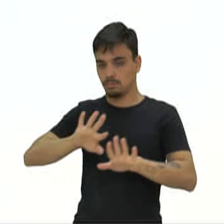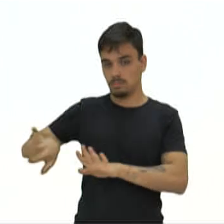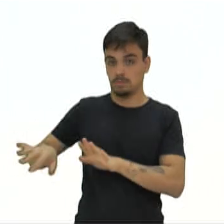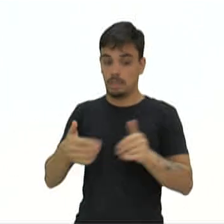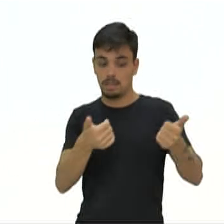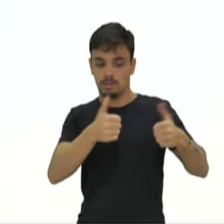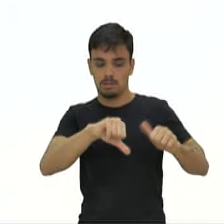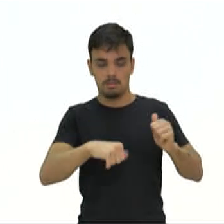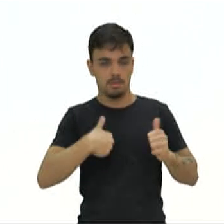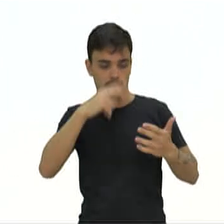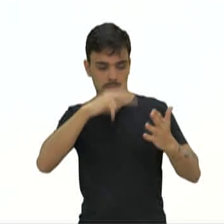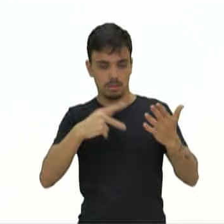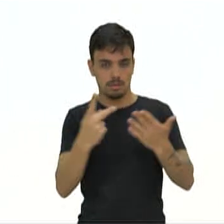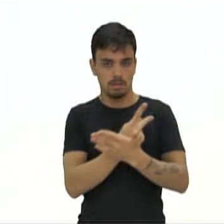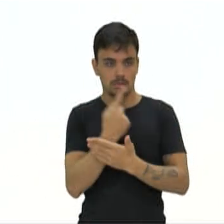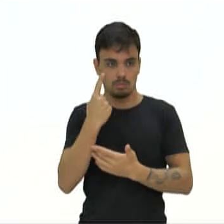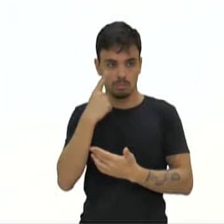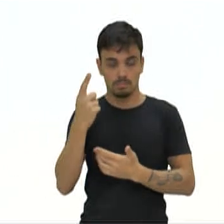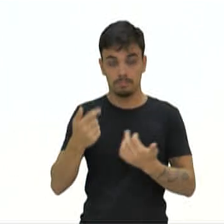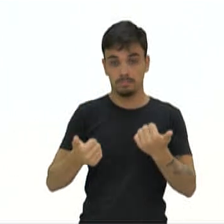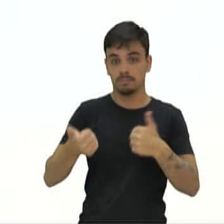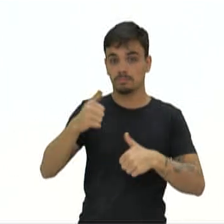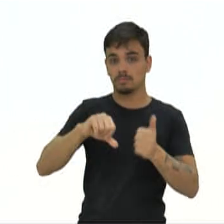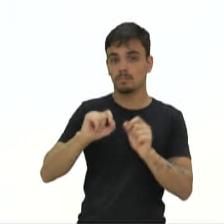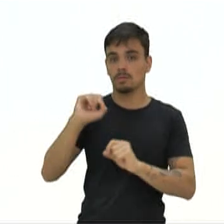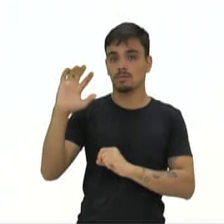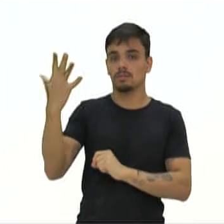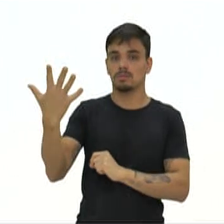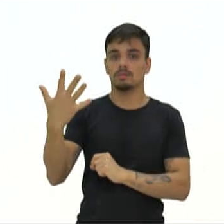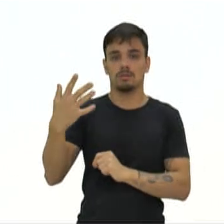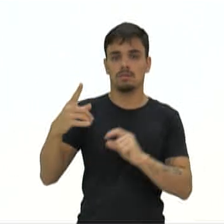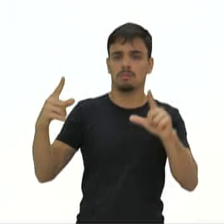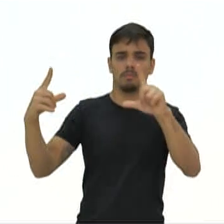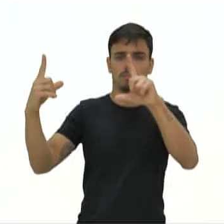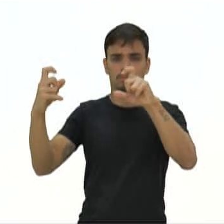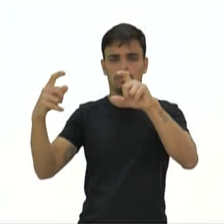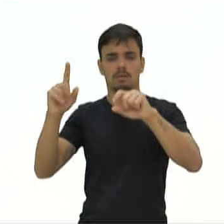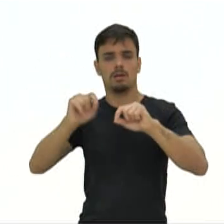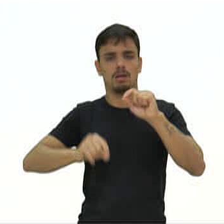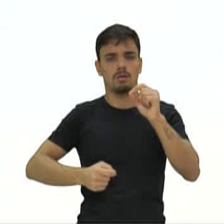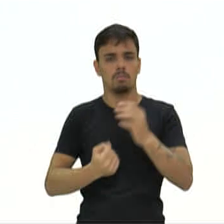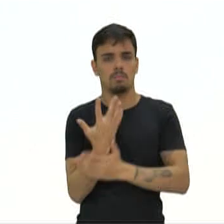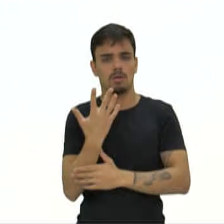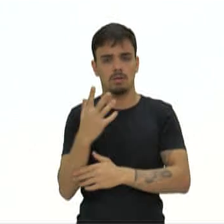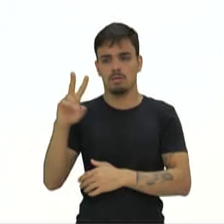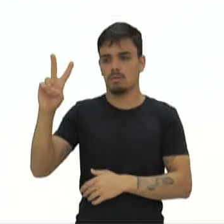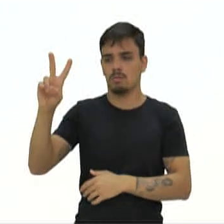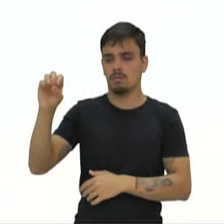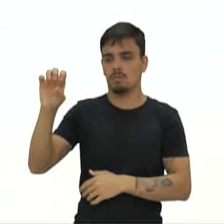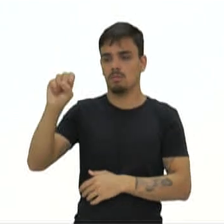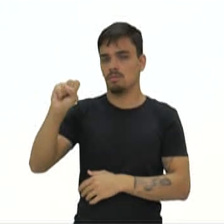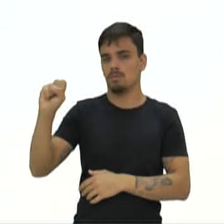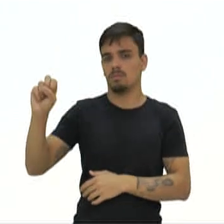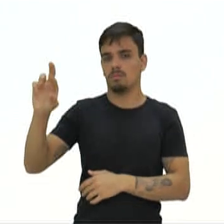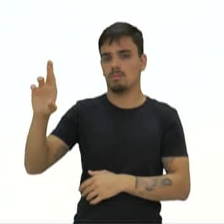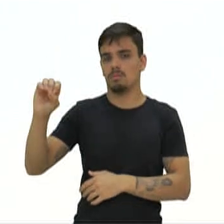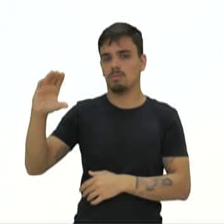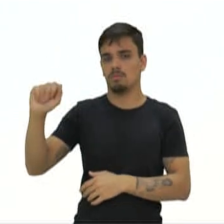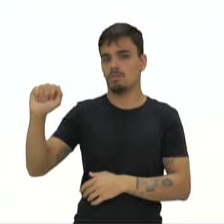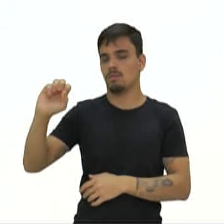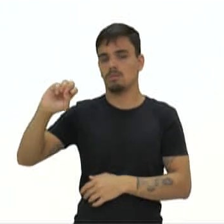errado. O que tá acontecendo nessa fotografia? É uma formação de vossoroca ou é um